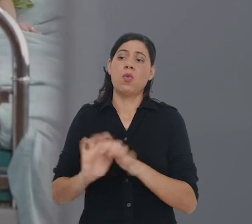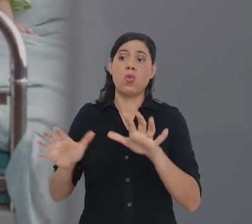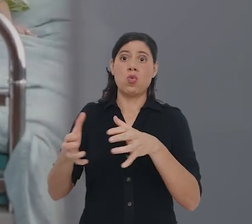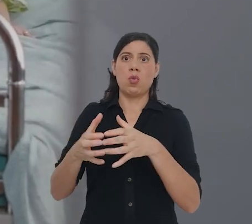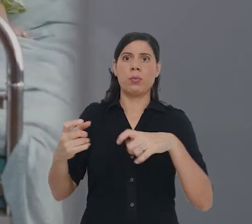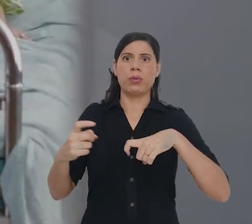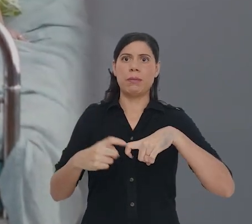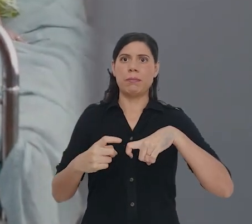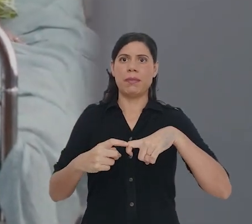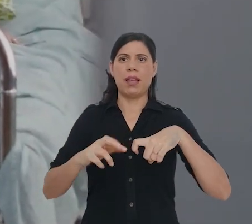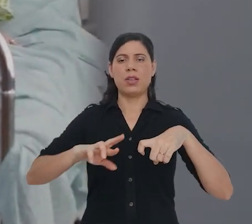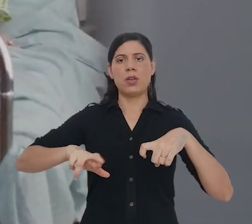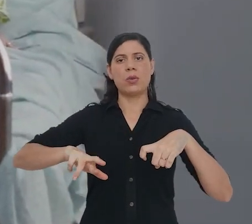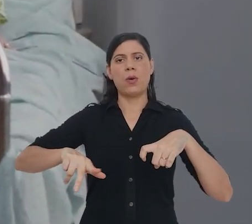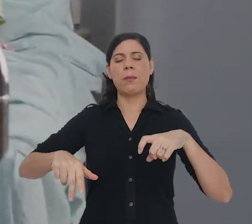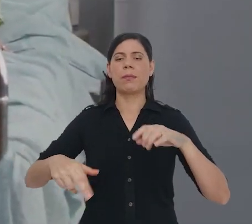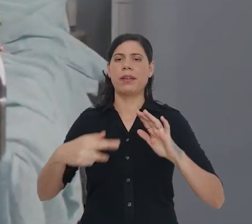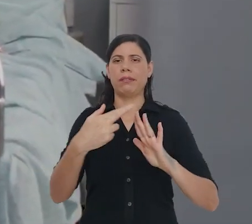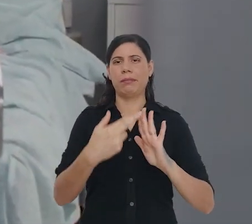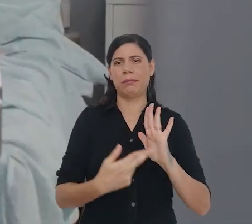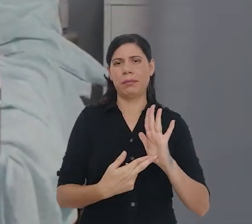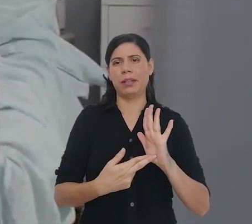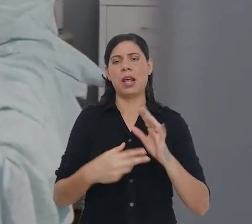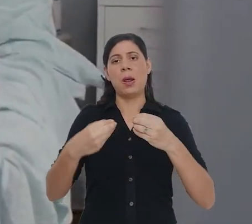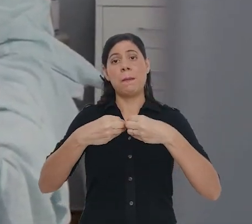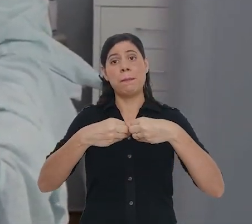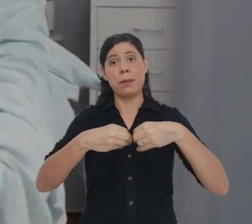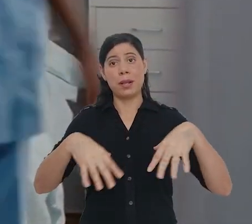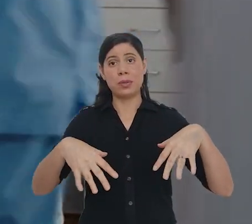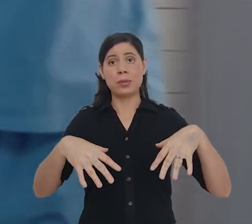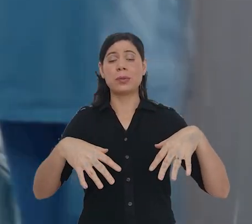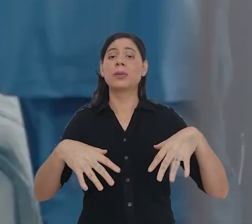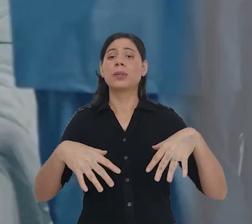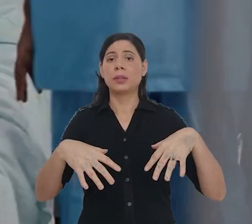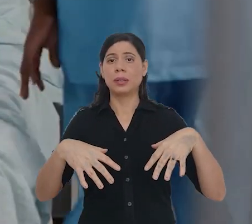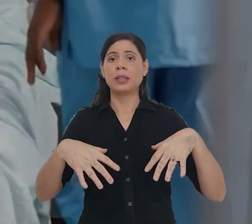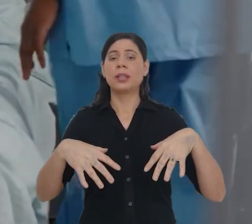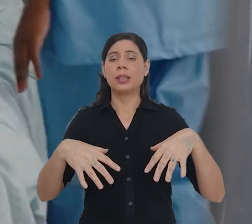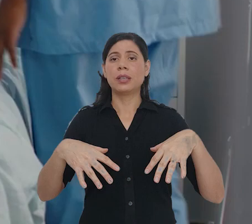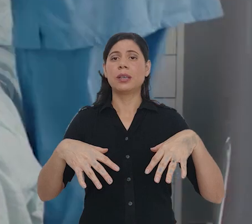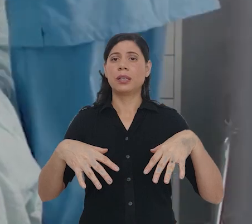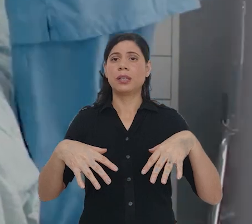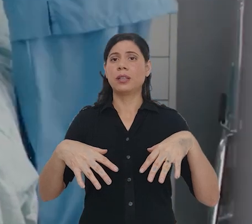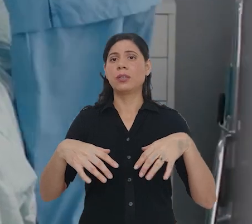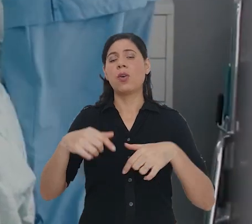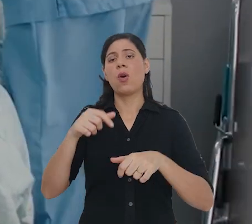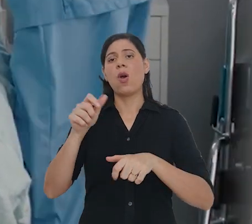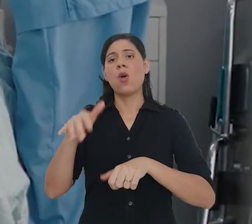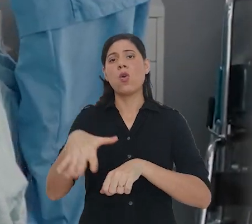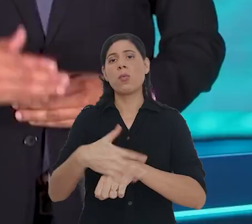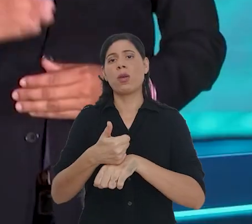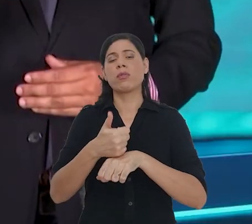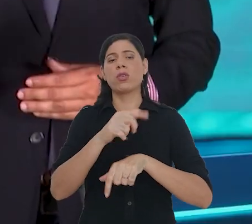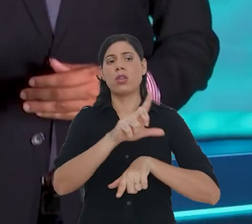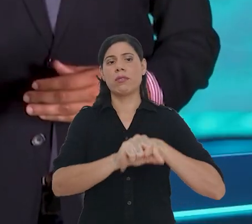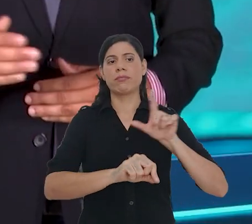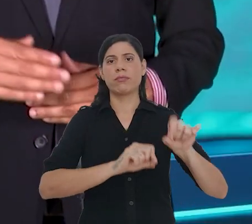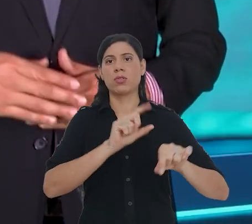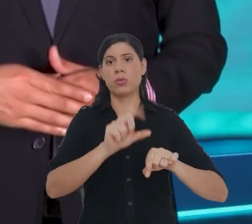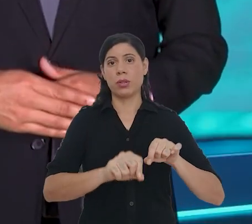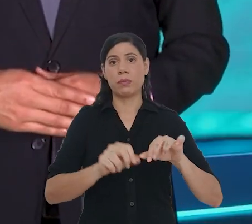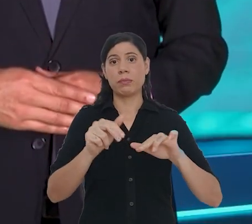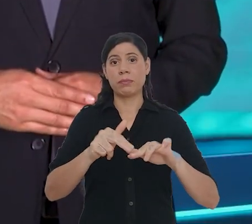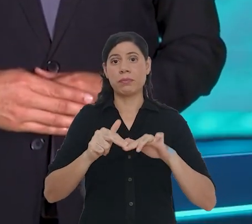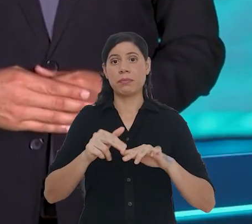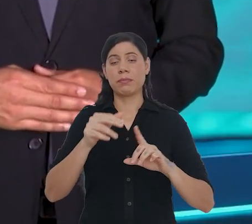atendam aos requisitos exigidos, prejudicando a alocação imediata dos profissionais selecionados. Sendo assim,